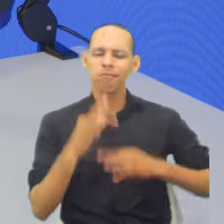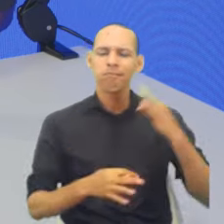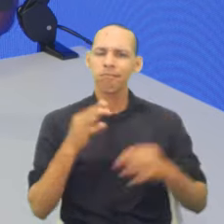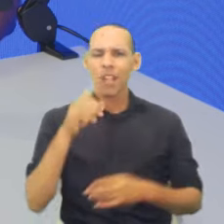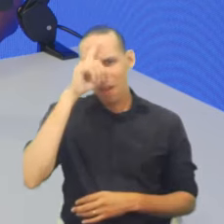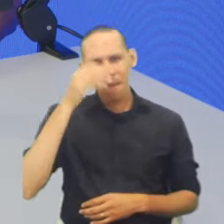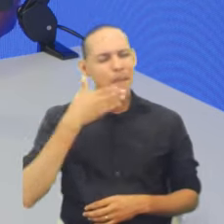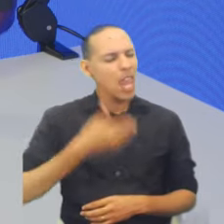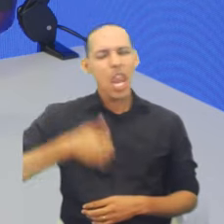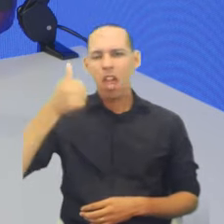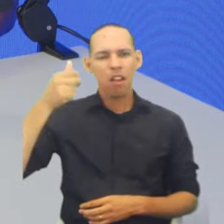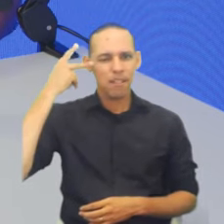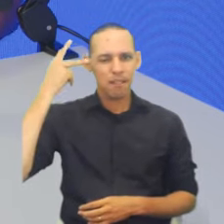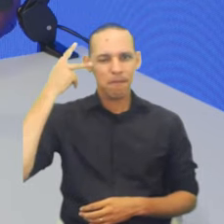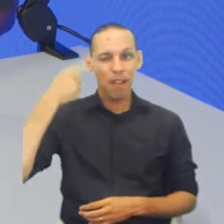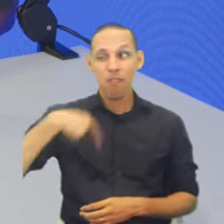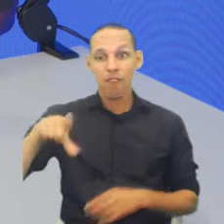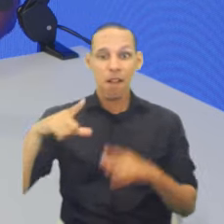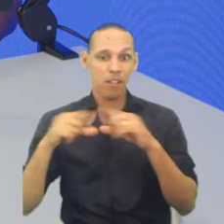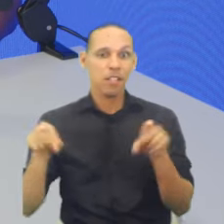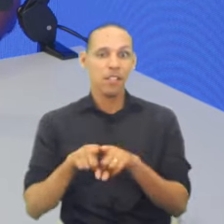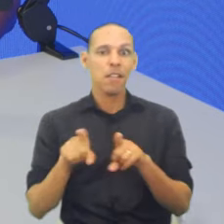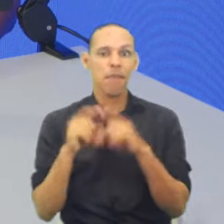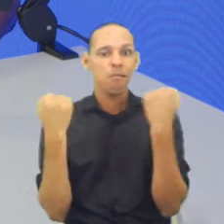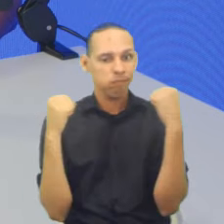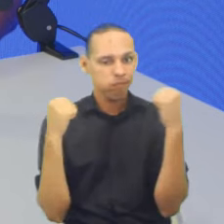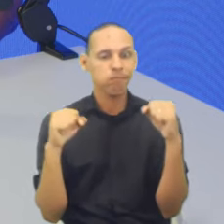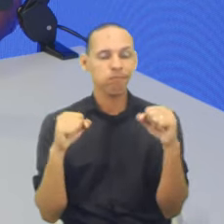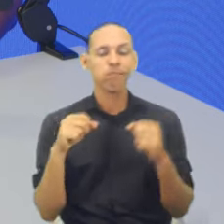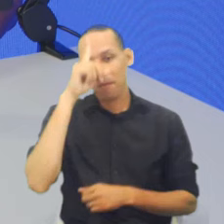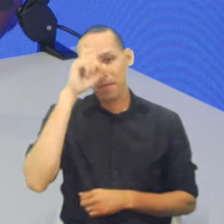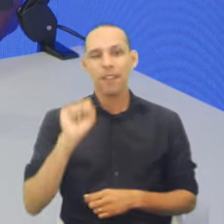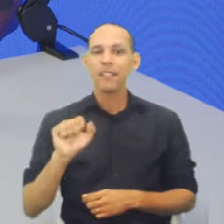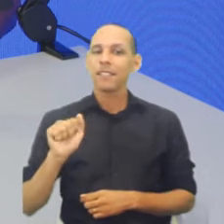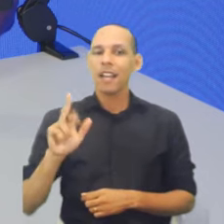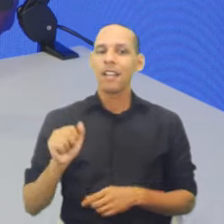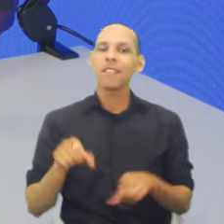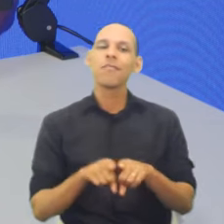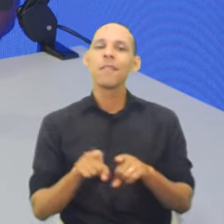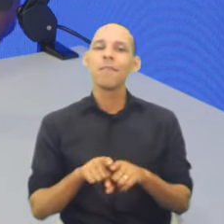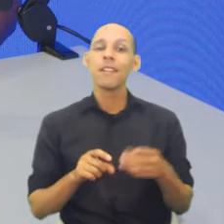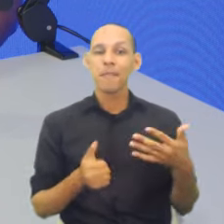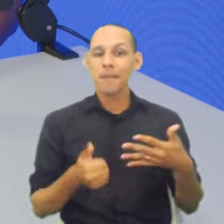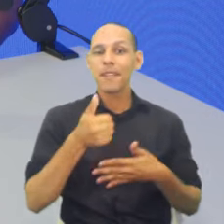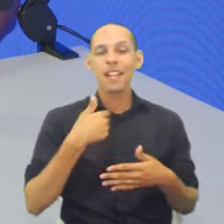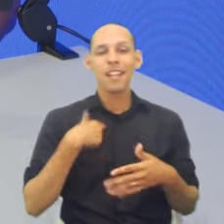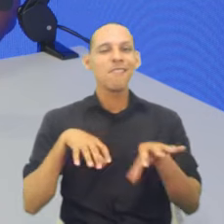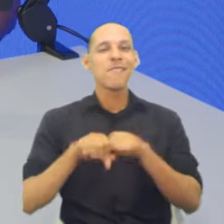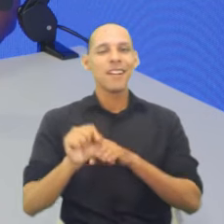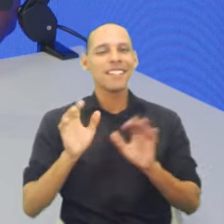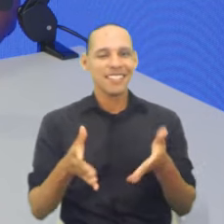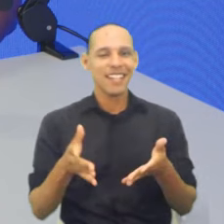hospitais de São Paulo e fui para Brasília fazer a reabilitação no Hospital Sara eh eu tenho privilégio de já estar formada quando a